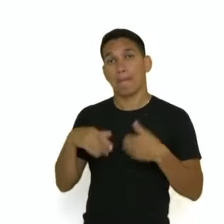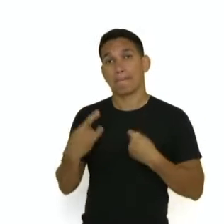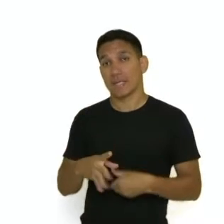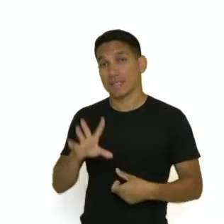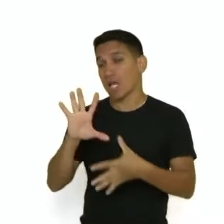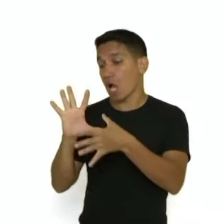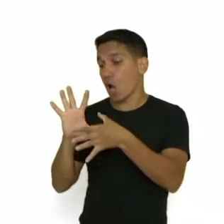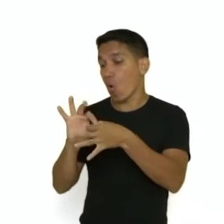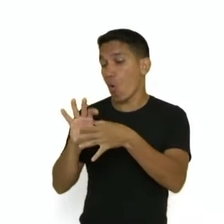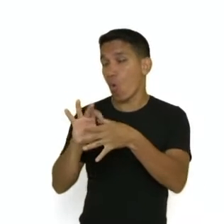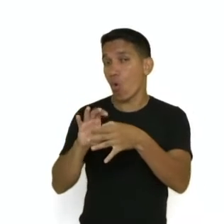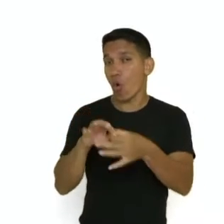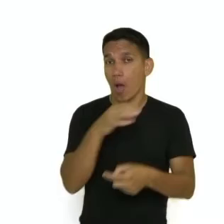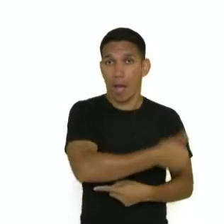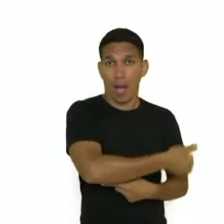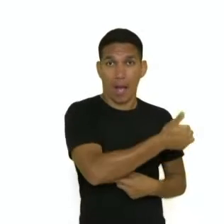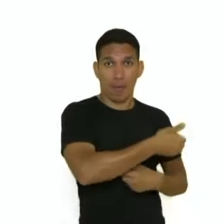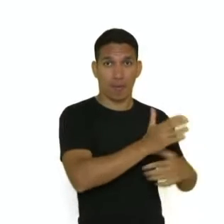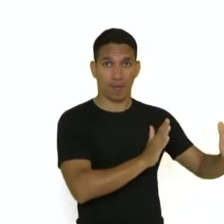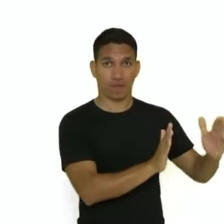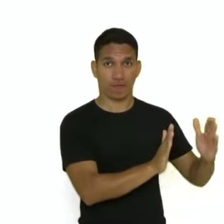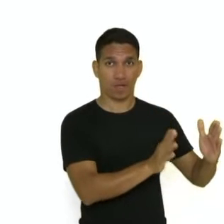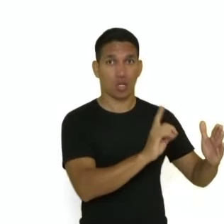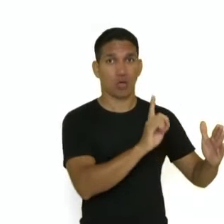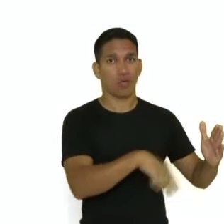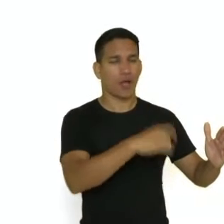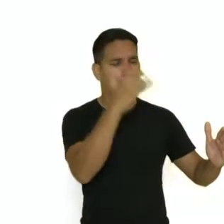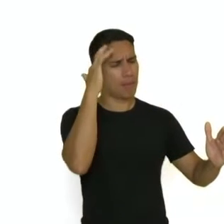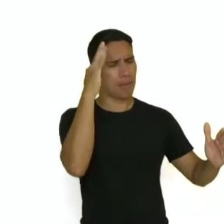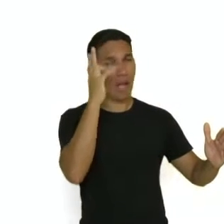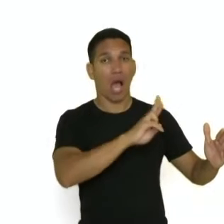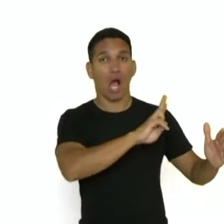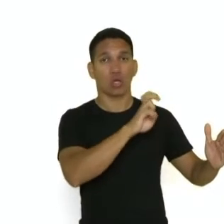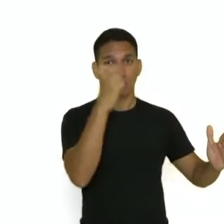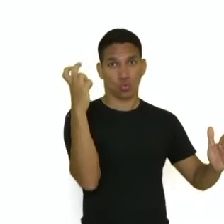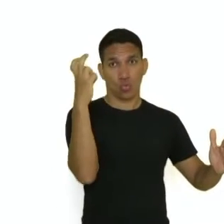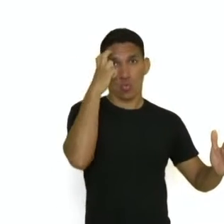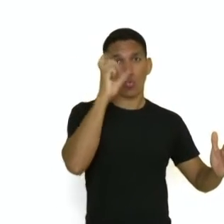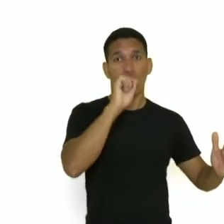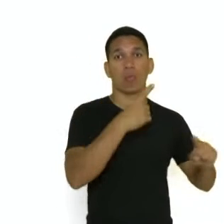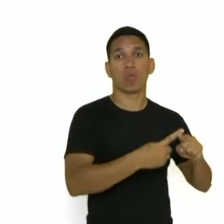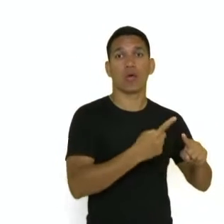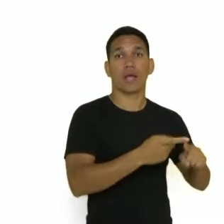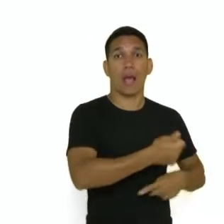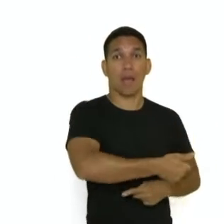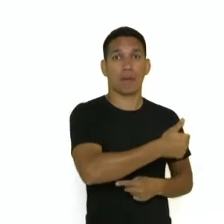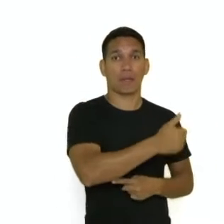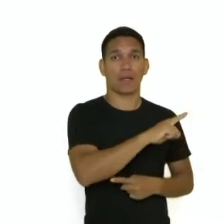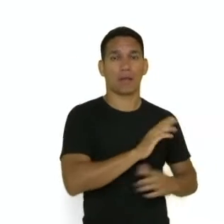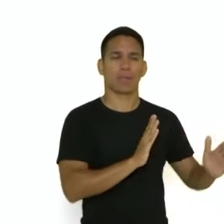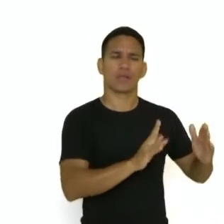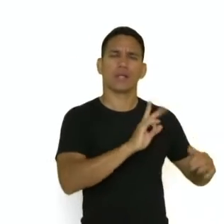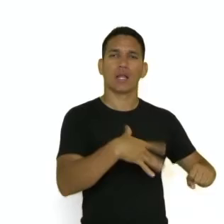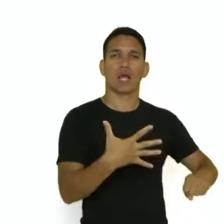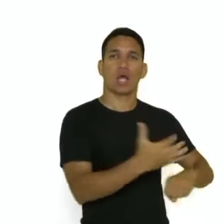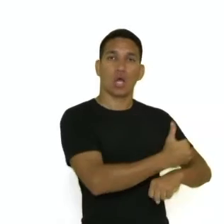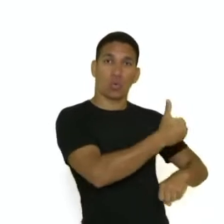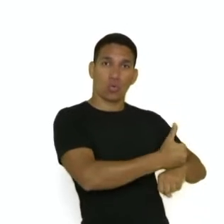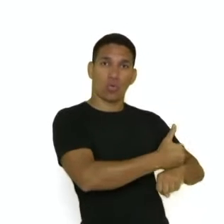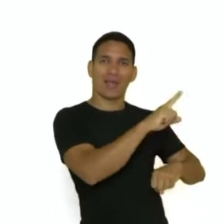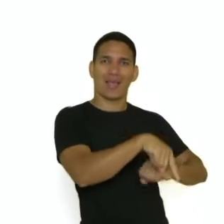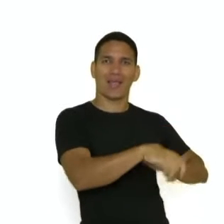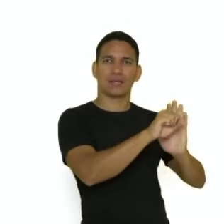o contexto da primeira fase de reflexão sobre a cultura, que a primeira fase a gente vai chamar de colonialismo, que é do